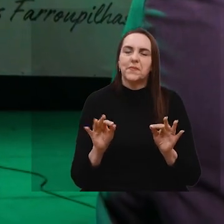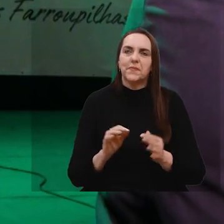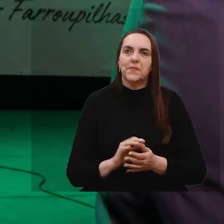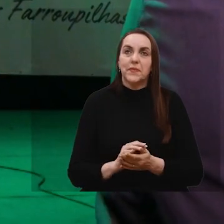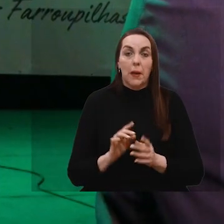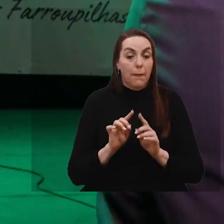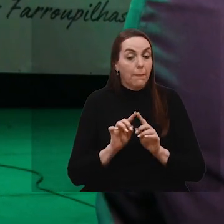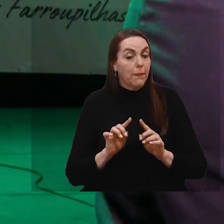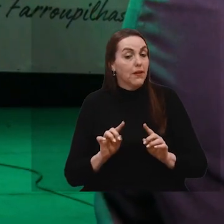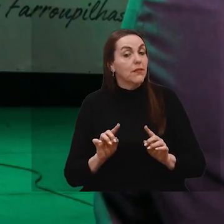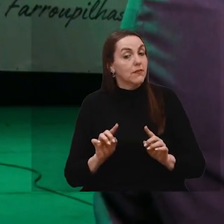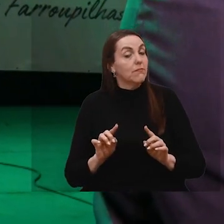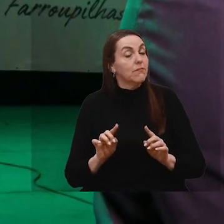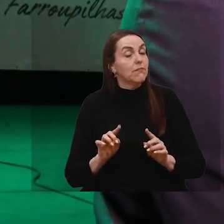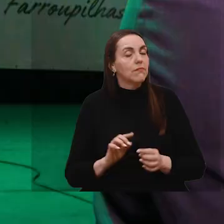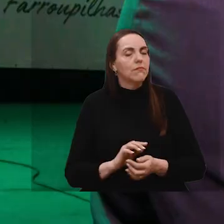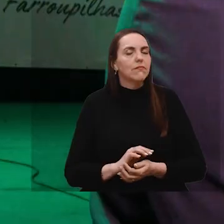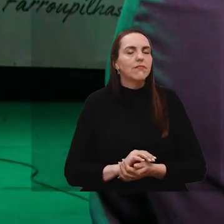simples,